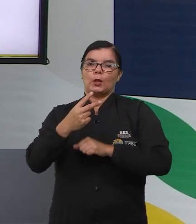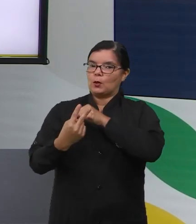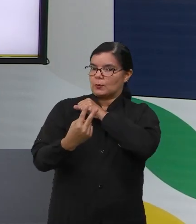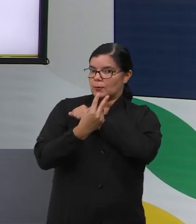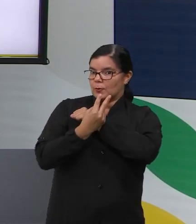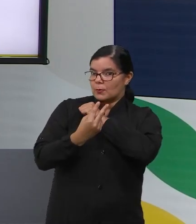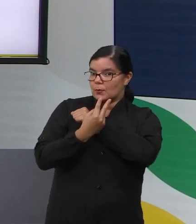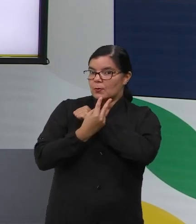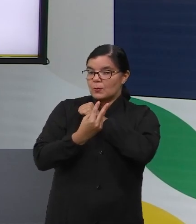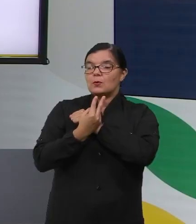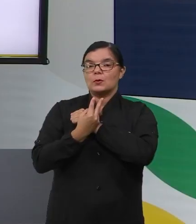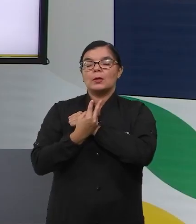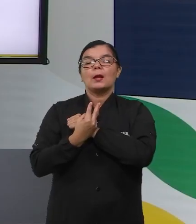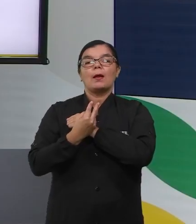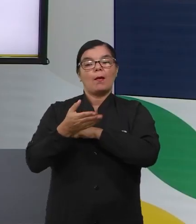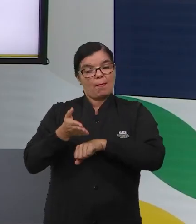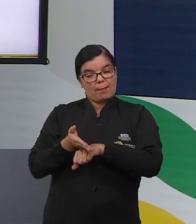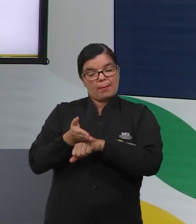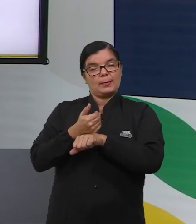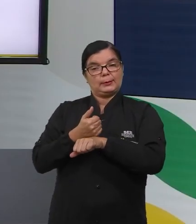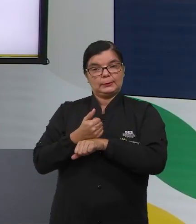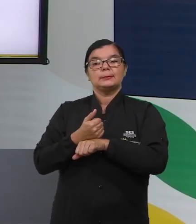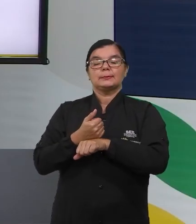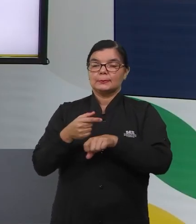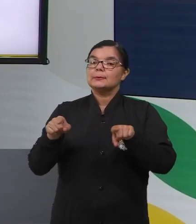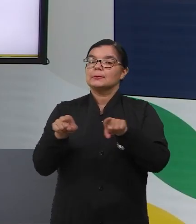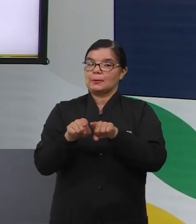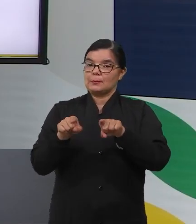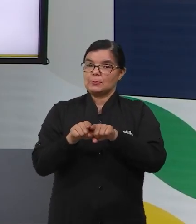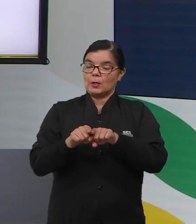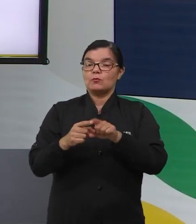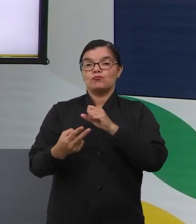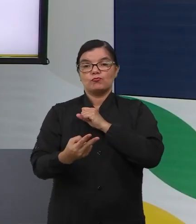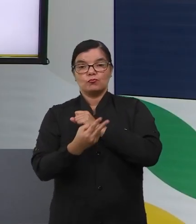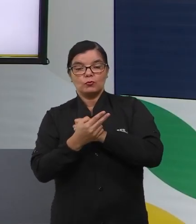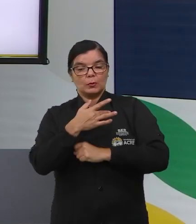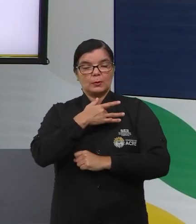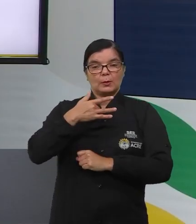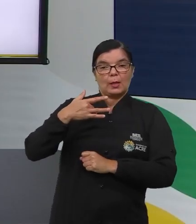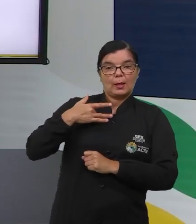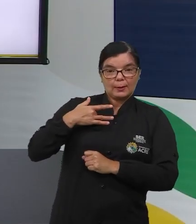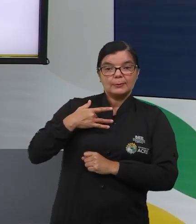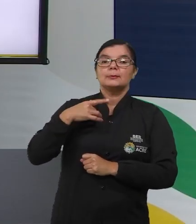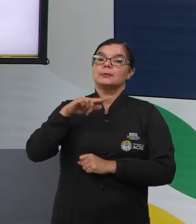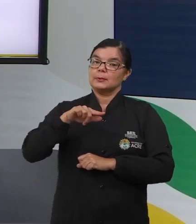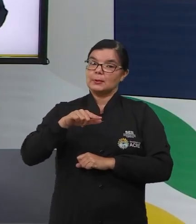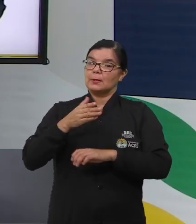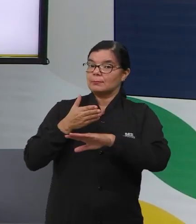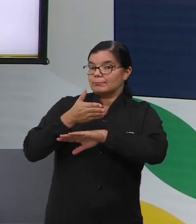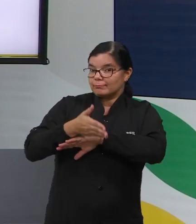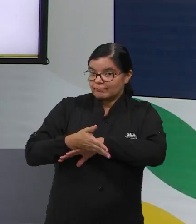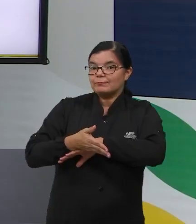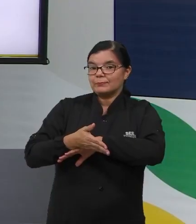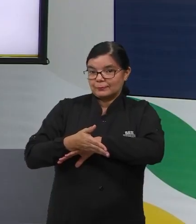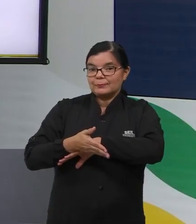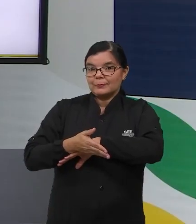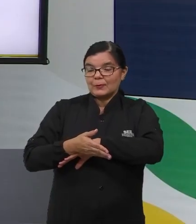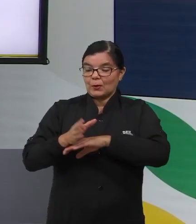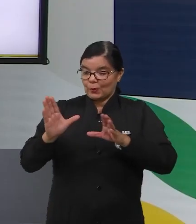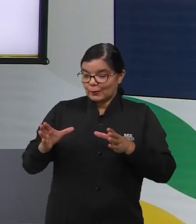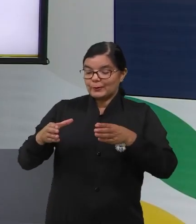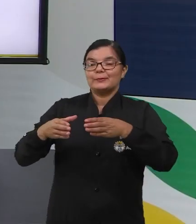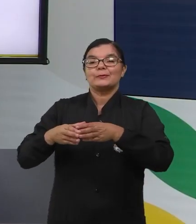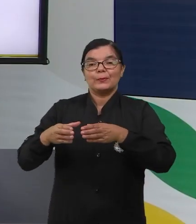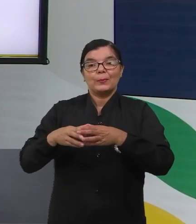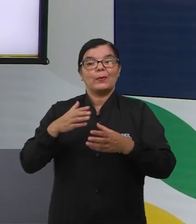E esse resguardo vem desse autocuidado, dessa autopromoção de saúde. Saúde essa que a gente acessa por meio do coletivo,